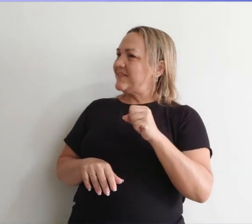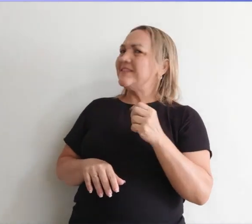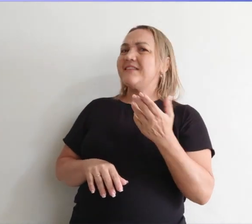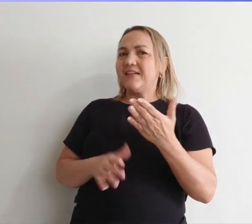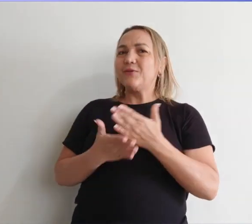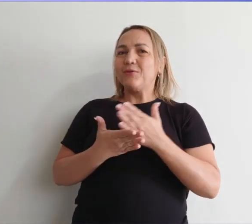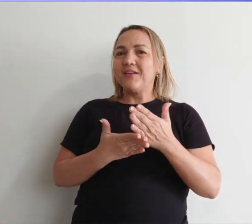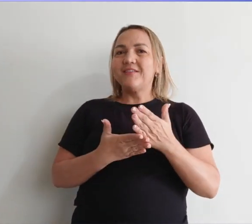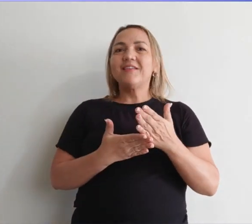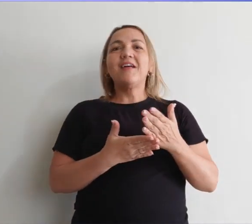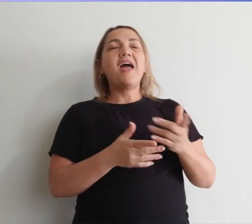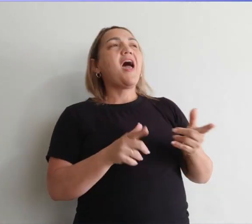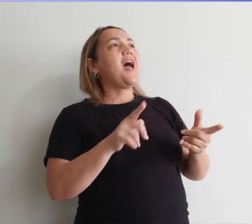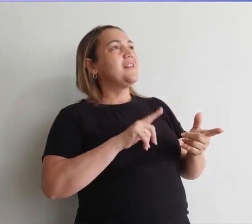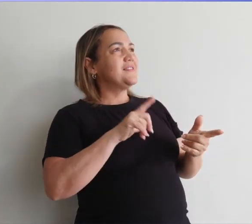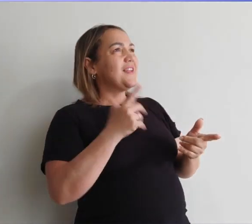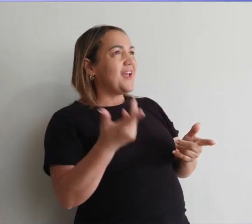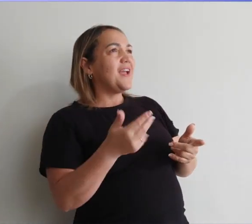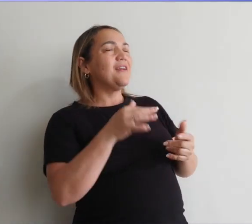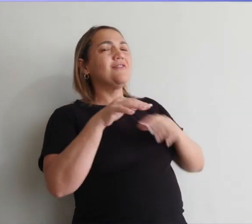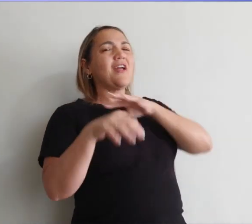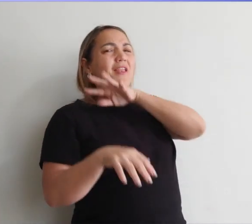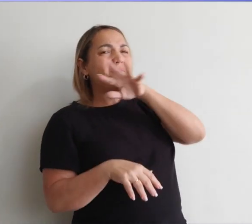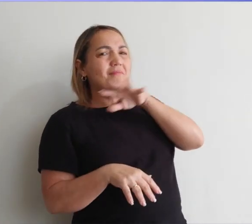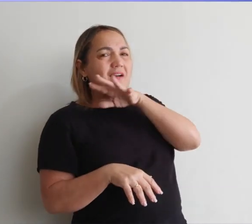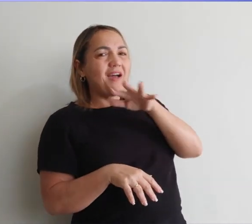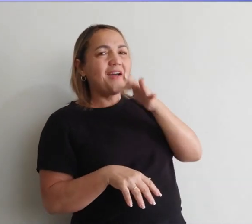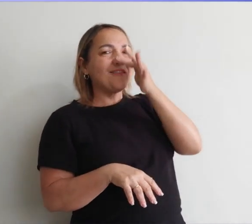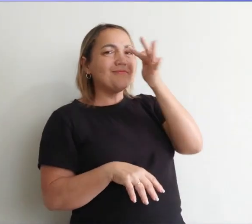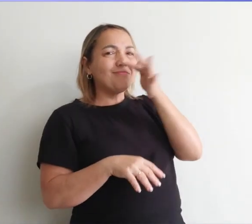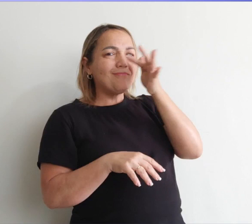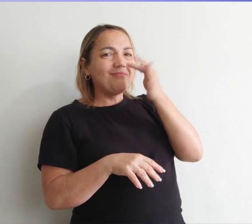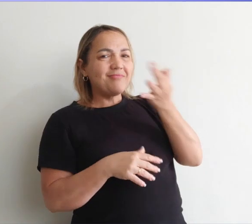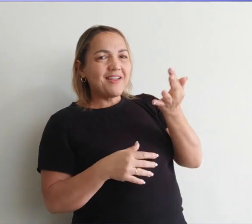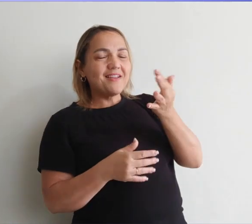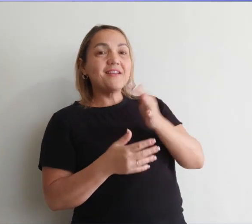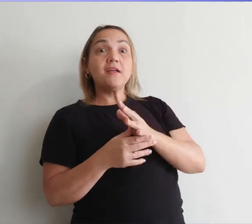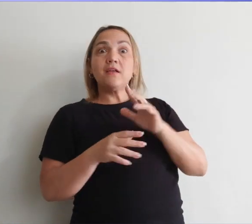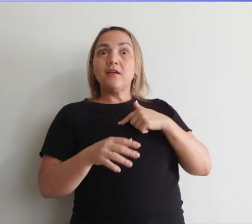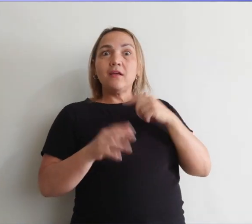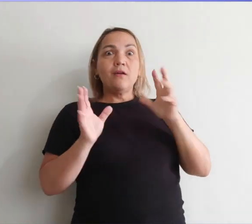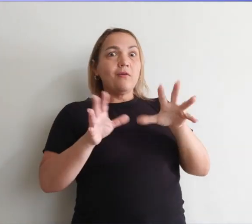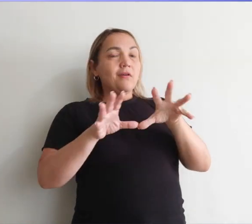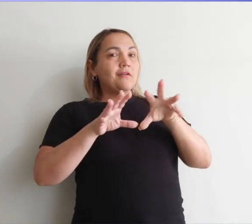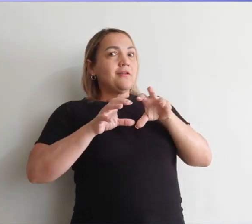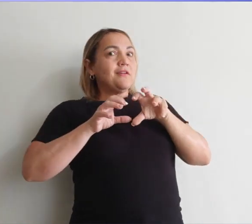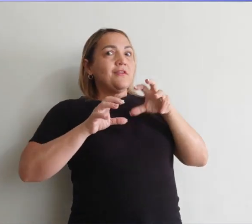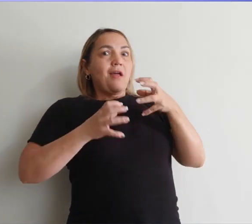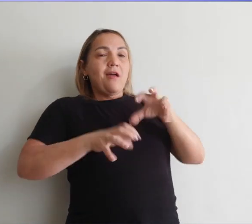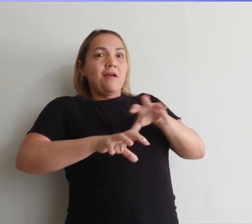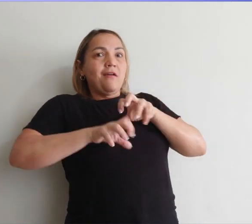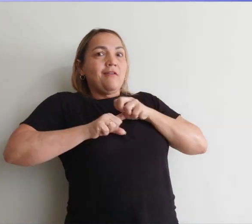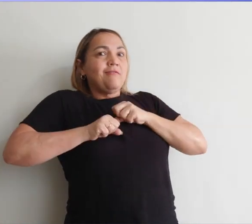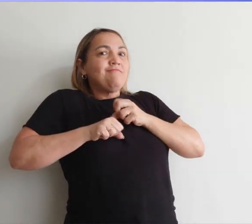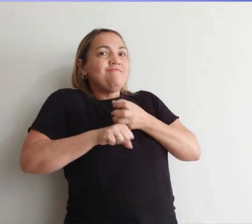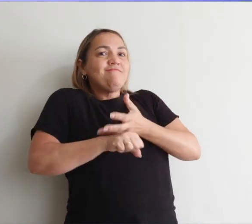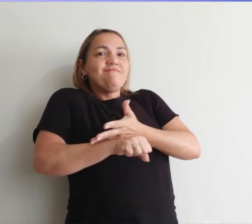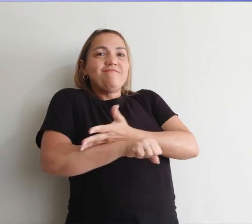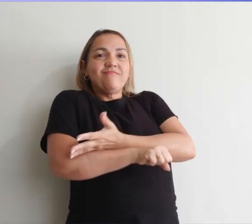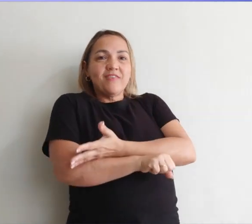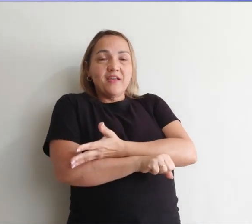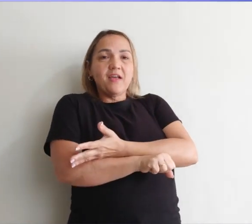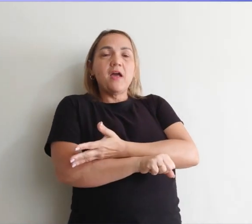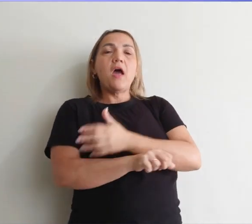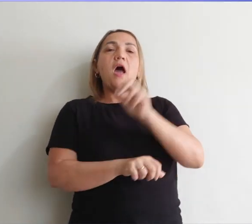tem toda aquela parte de bicho e planta. Sim. Então, isso também sempre me fascinou, bicho e planta. A parte